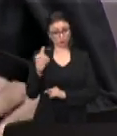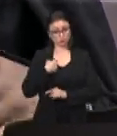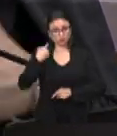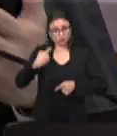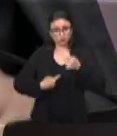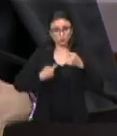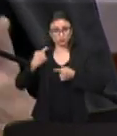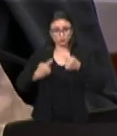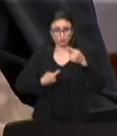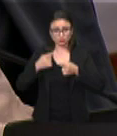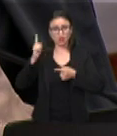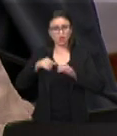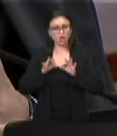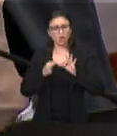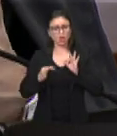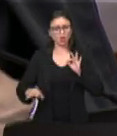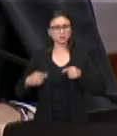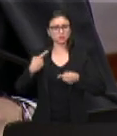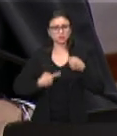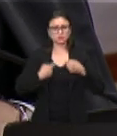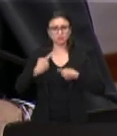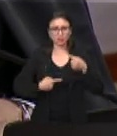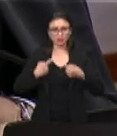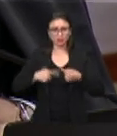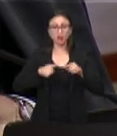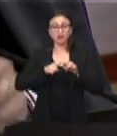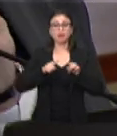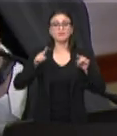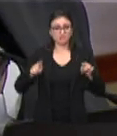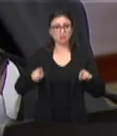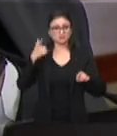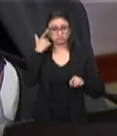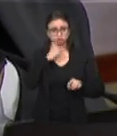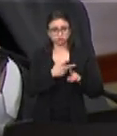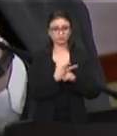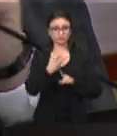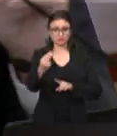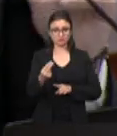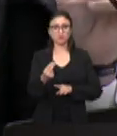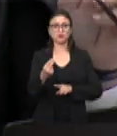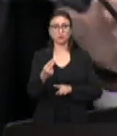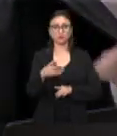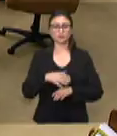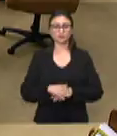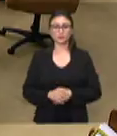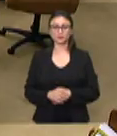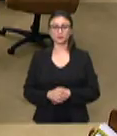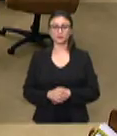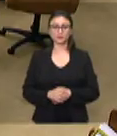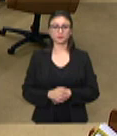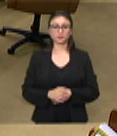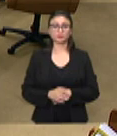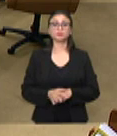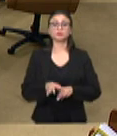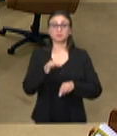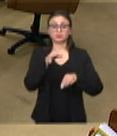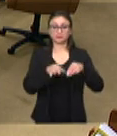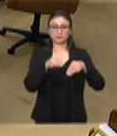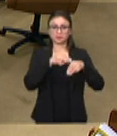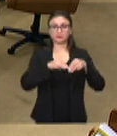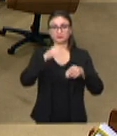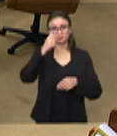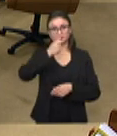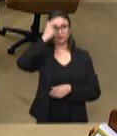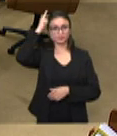discutimos foi uma longa discussão, mas foi vencedor esse posicionamento. É isso. Ministro